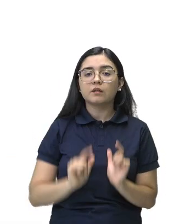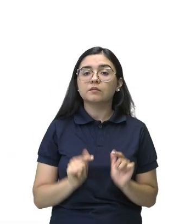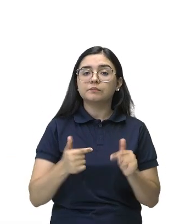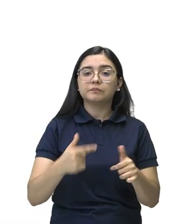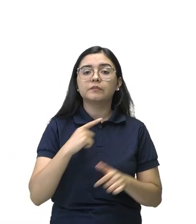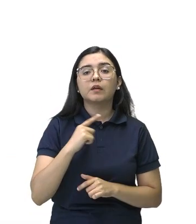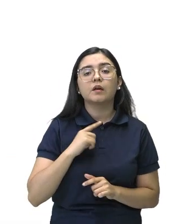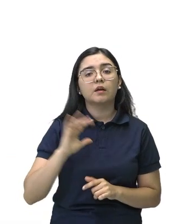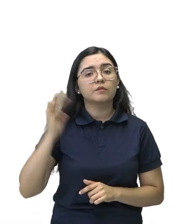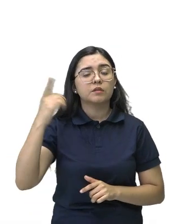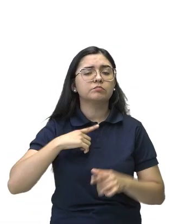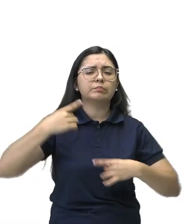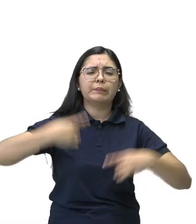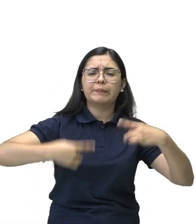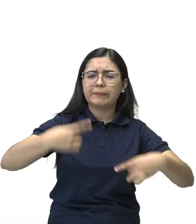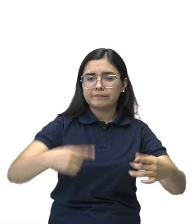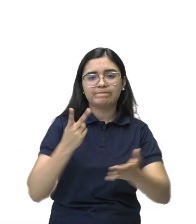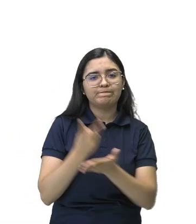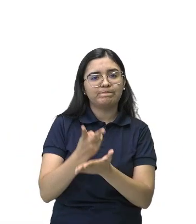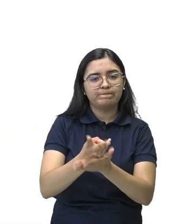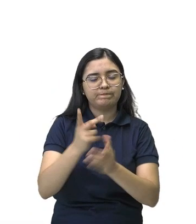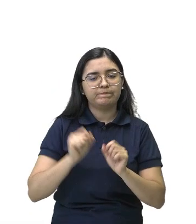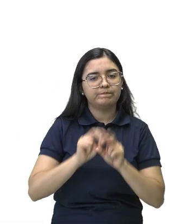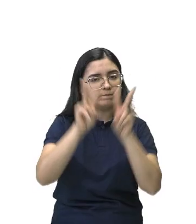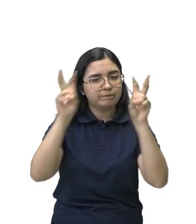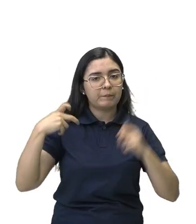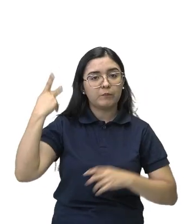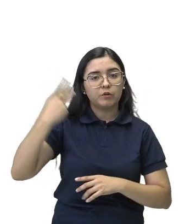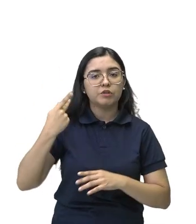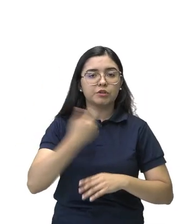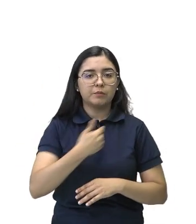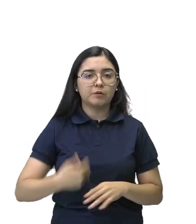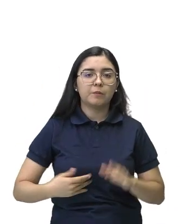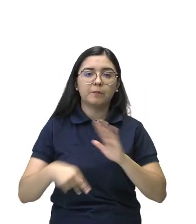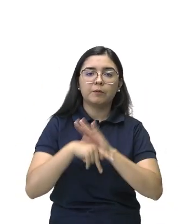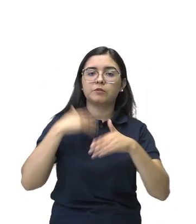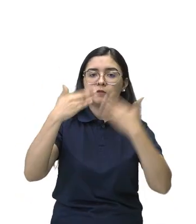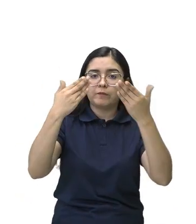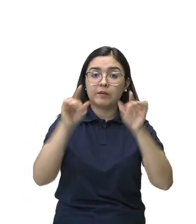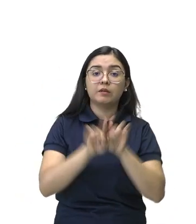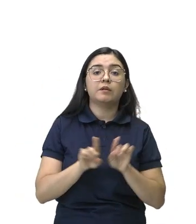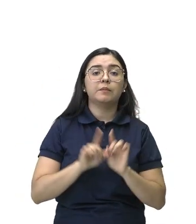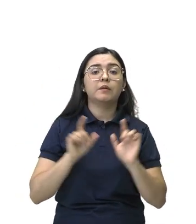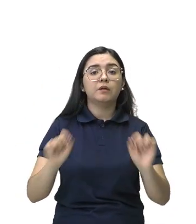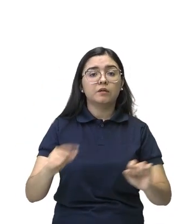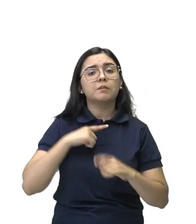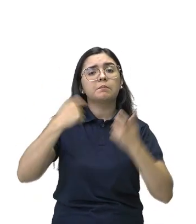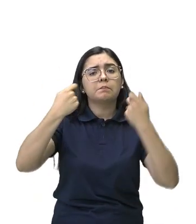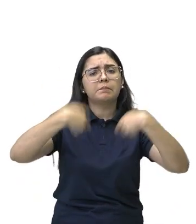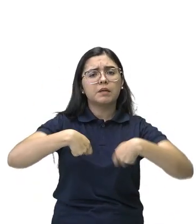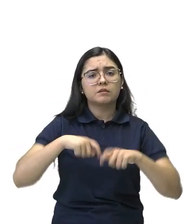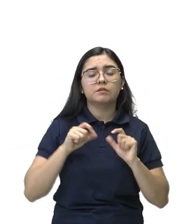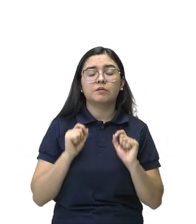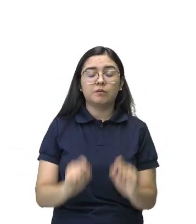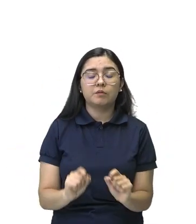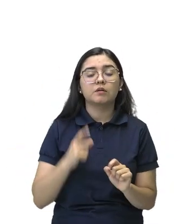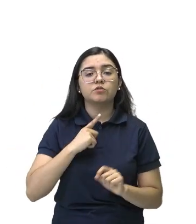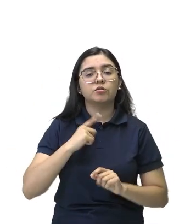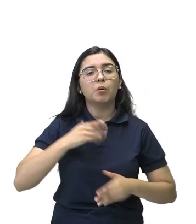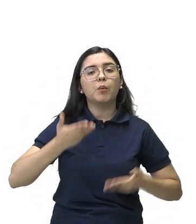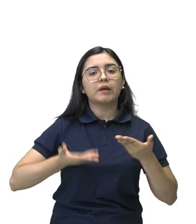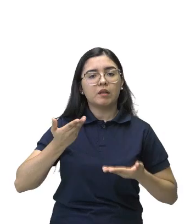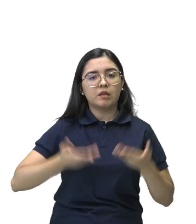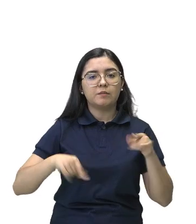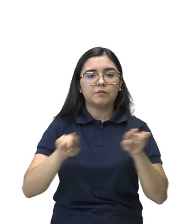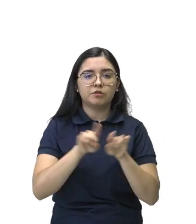tem gerado um debate contínuo sobre políticas públicas de desenvolvimento e a necessidade de